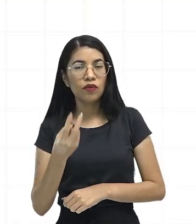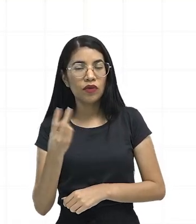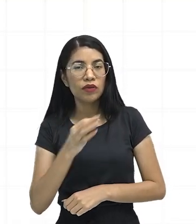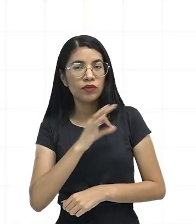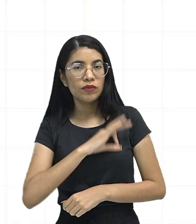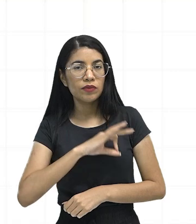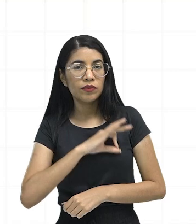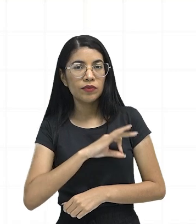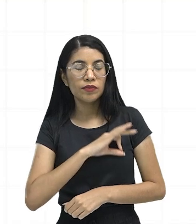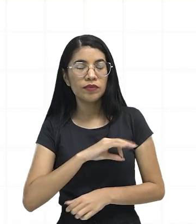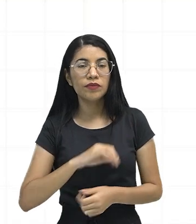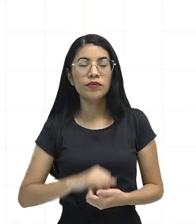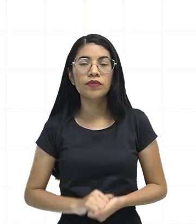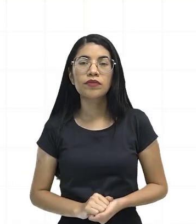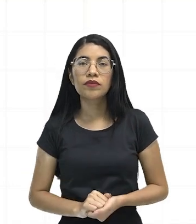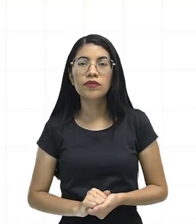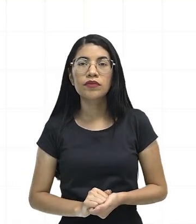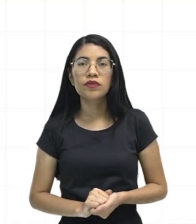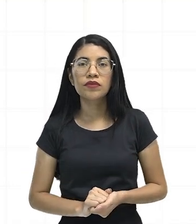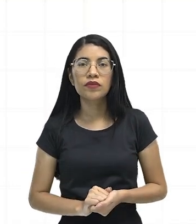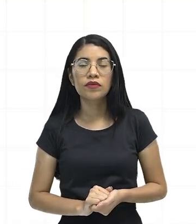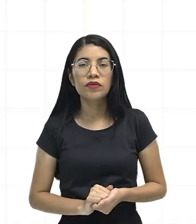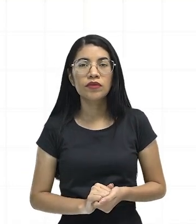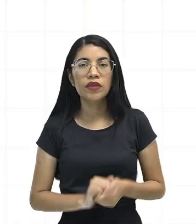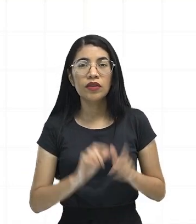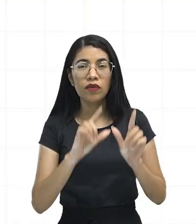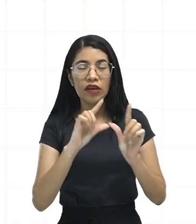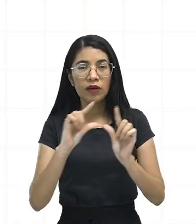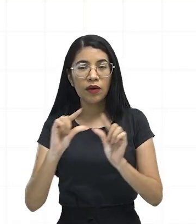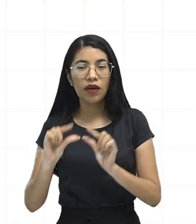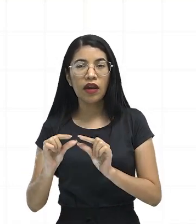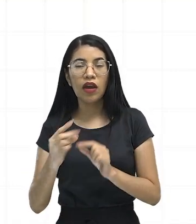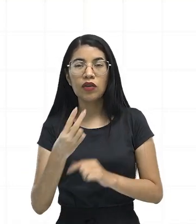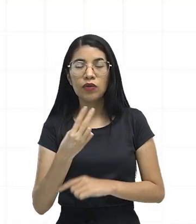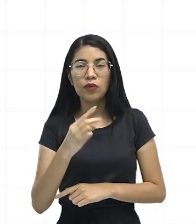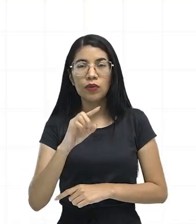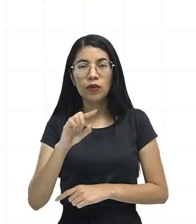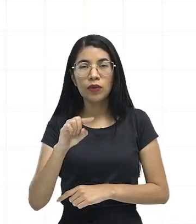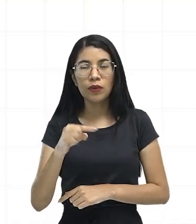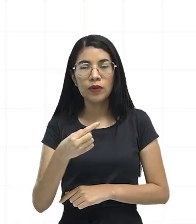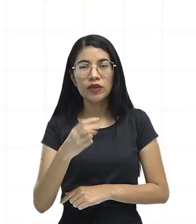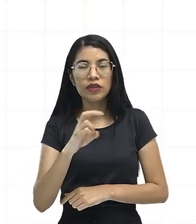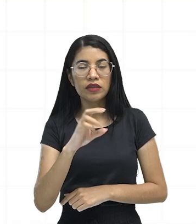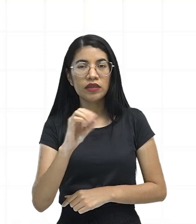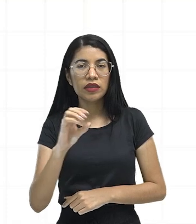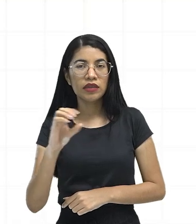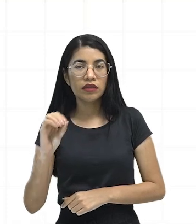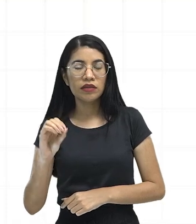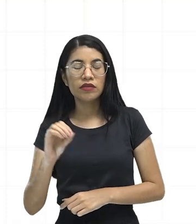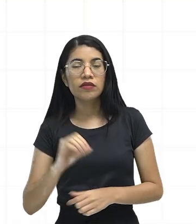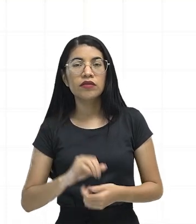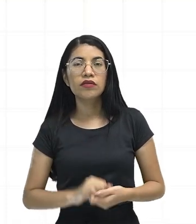Esses aqui são os valores. Quem é o menor deles? 2,5, né? 2.500.